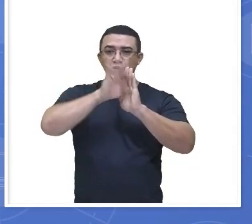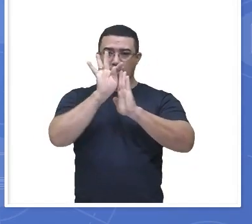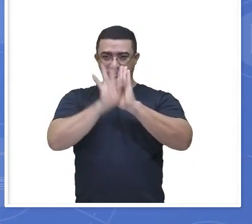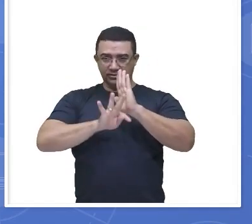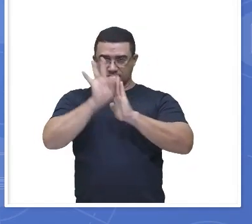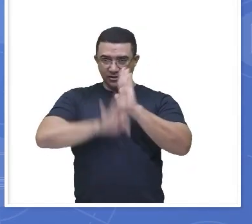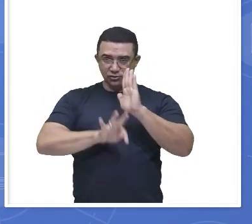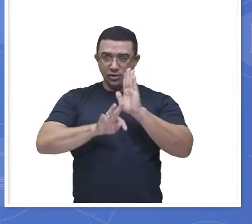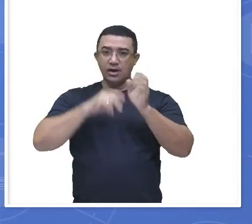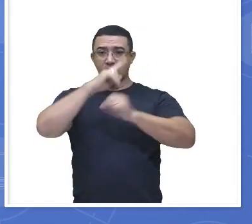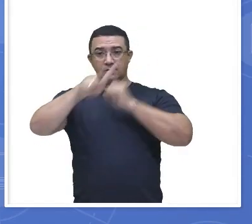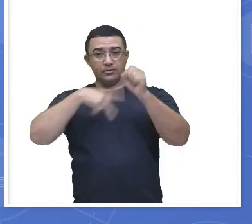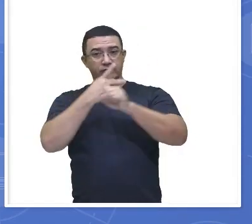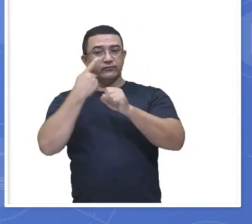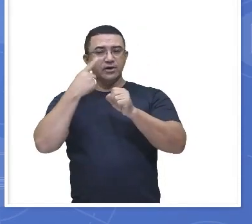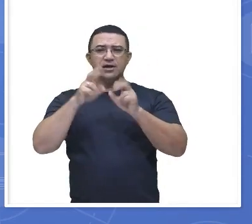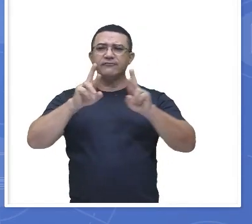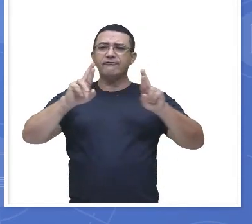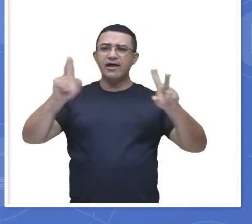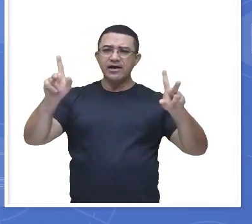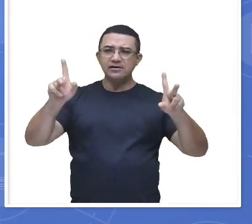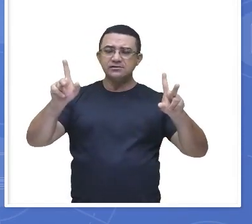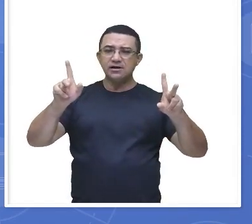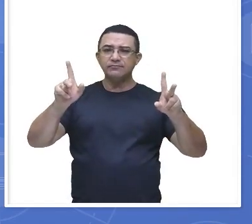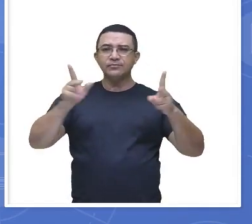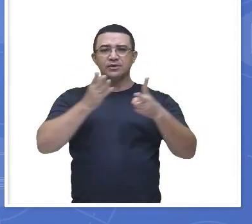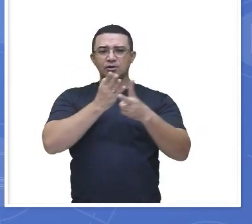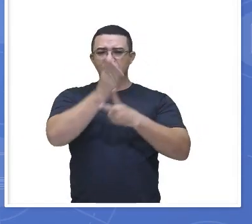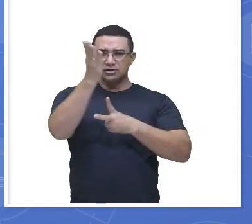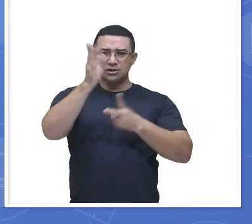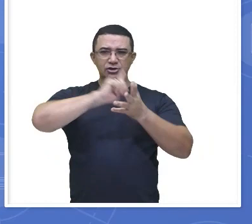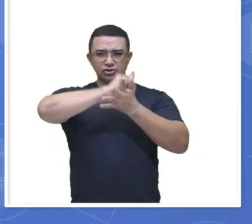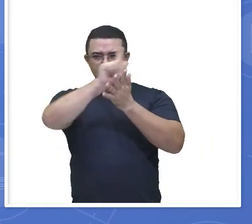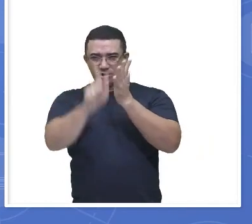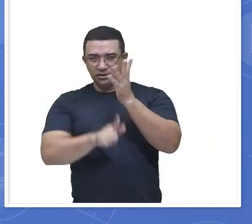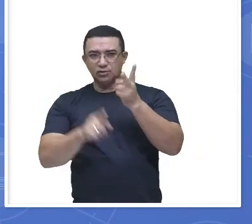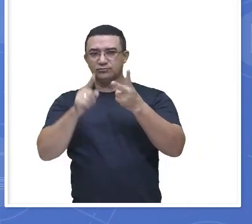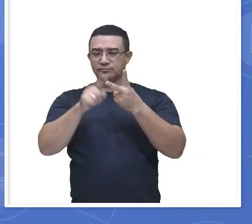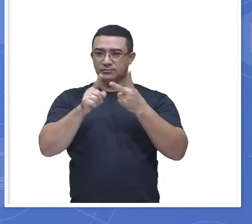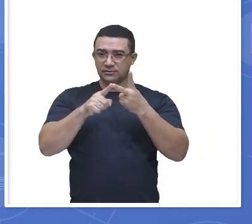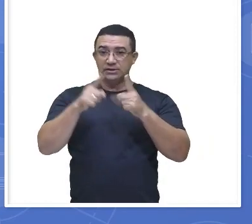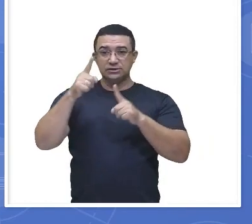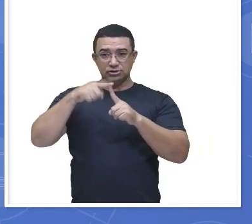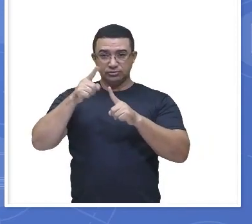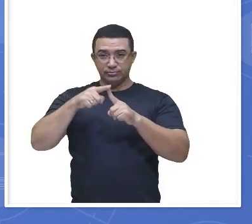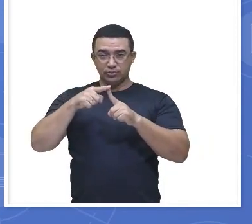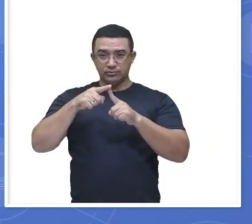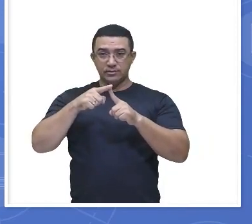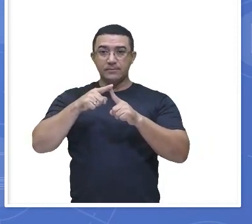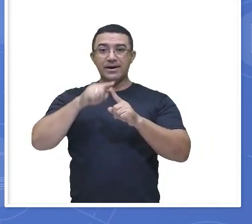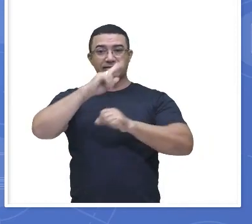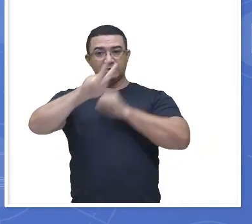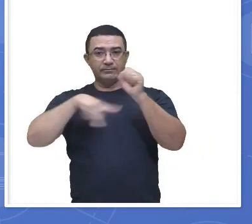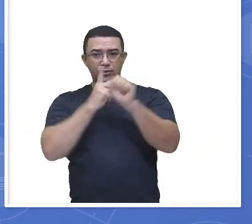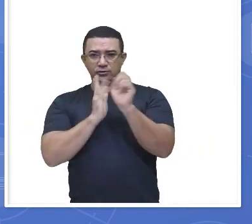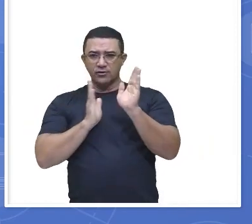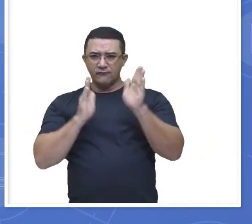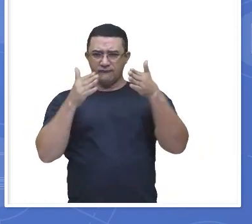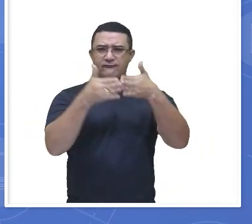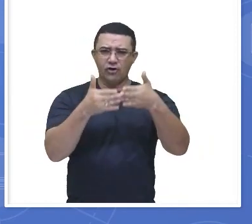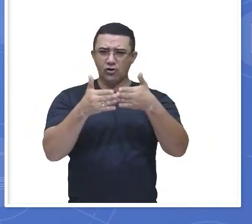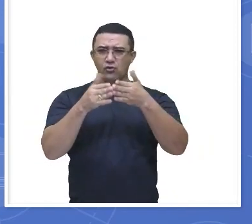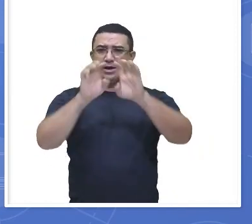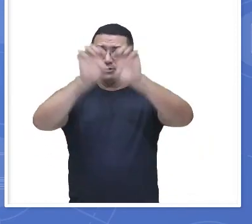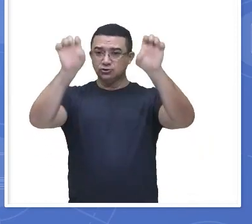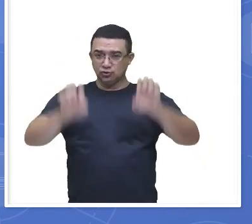diferenciar dois conceitos sobre gênero e tipo, para depois a gente adentrar um pouco mais nessa questão da